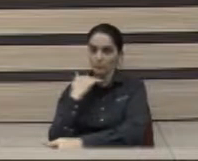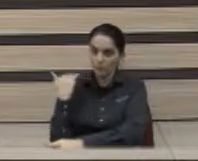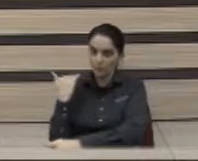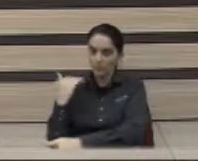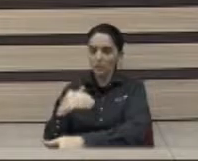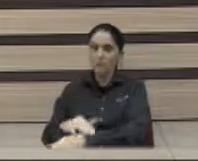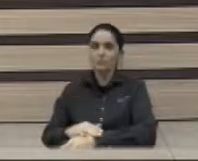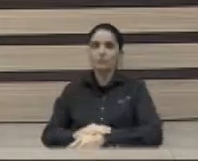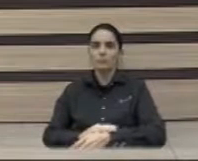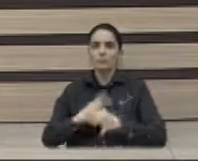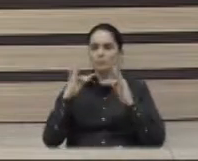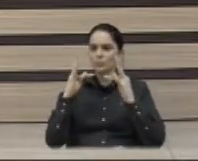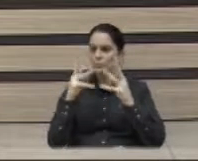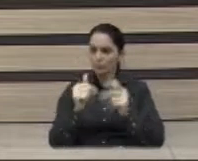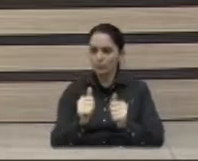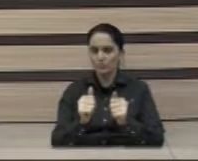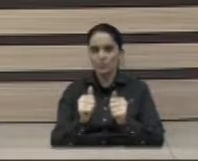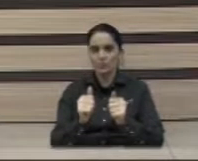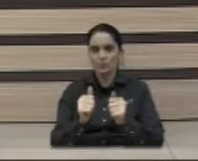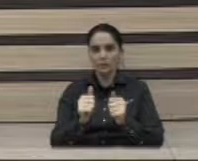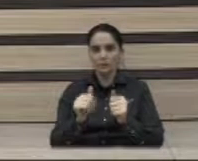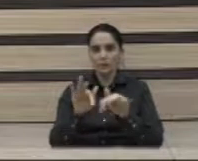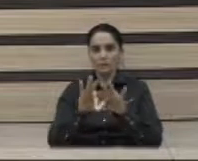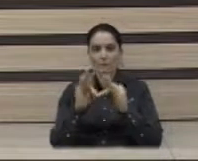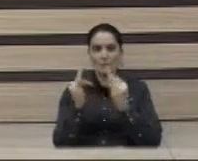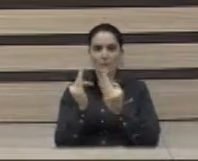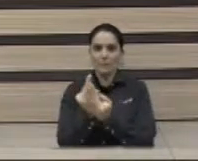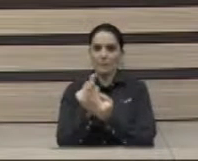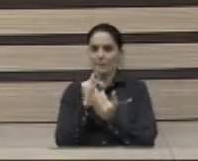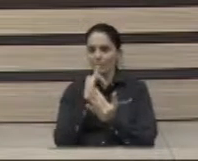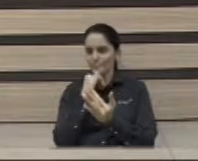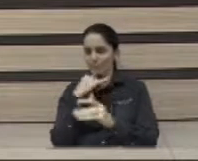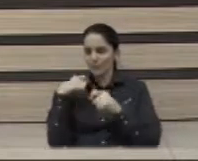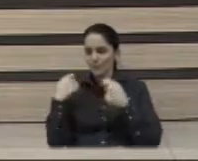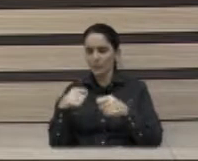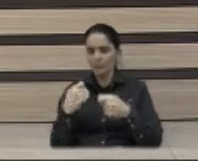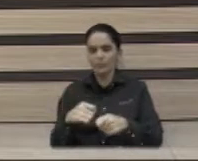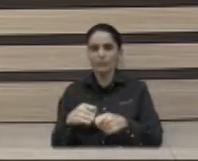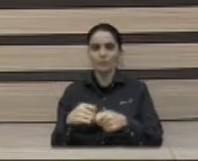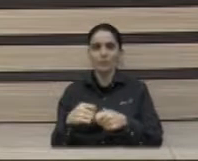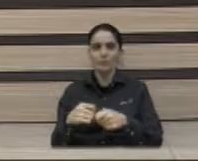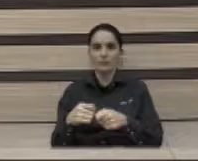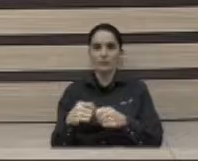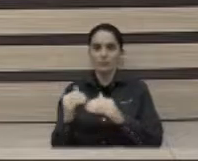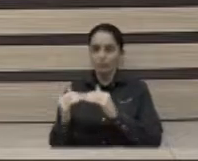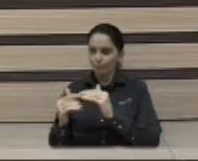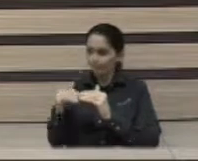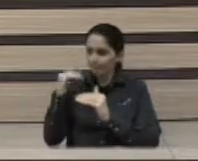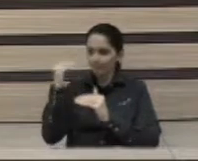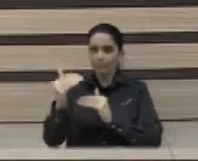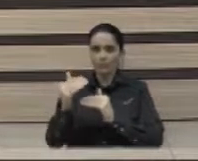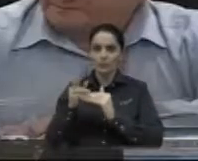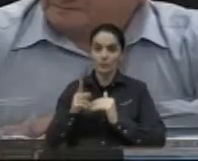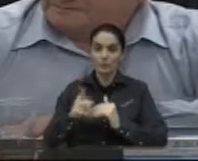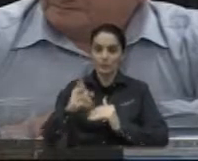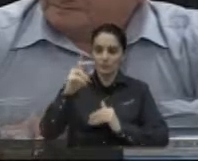parte de todos os seus entes queridos, e que através disso fique eternizada